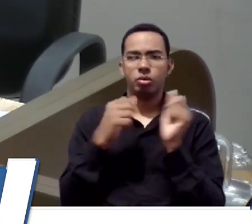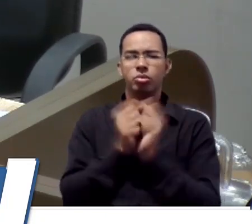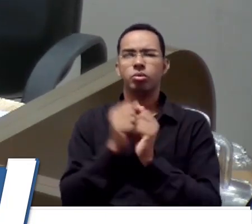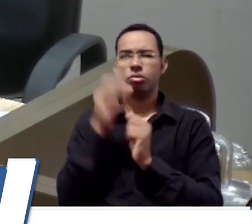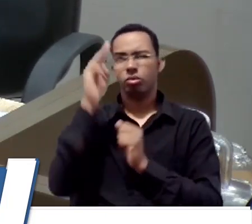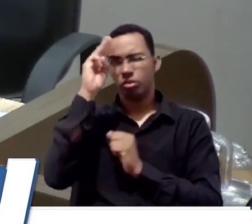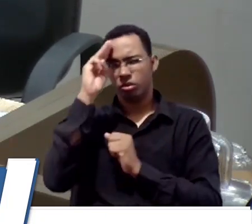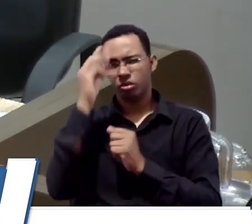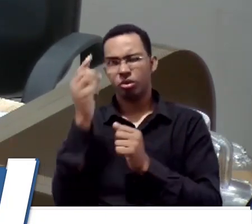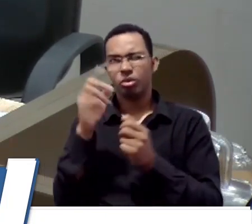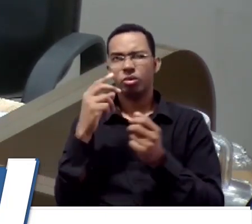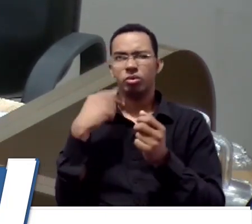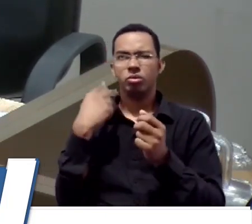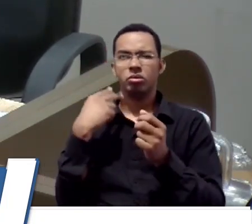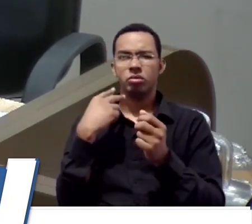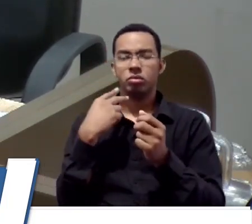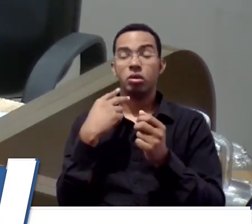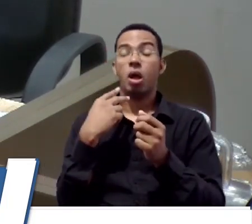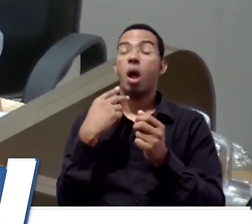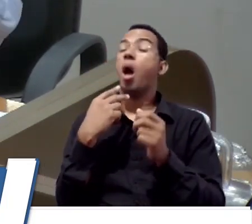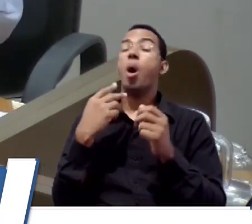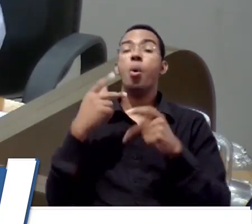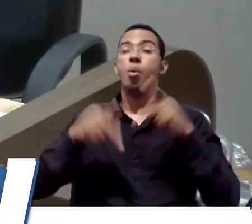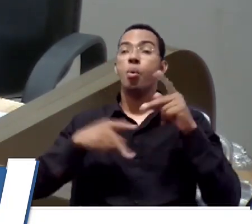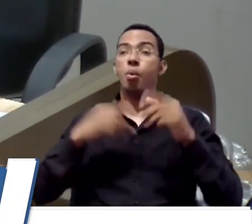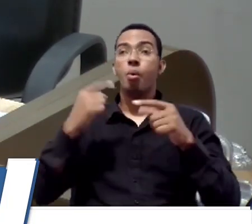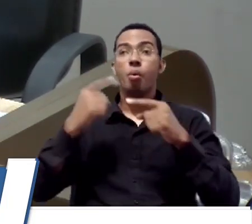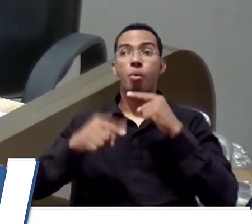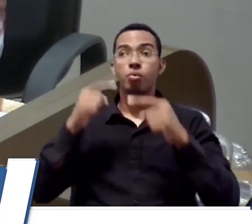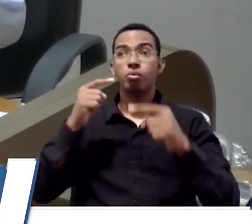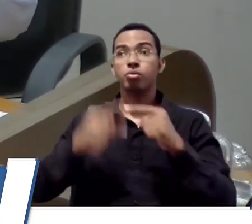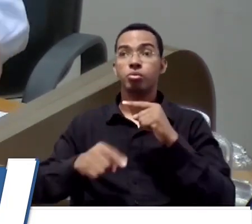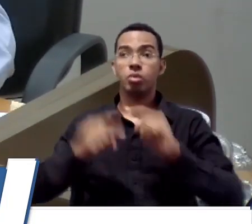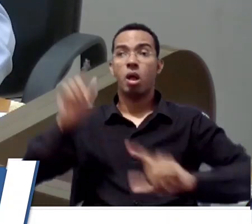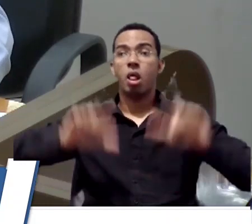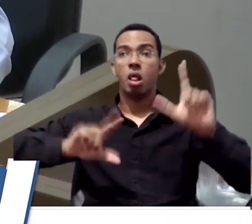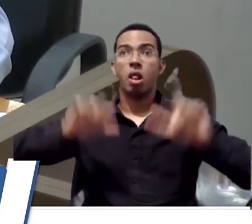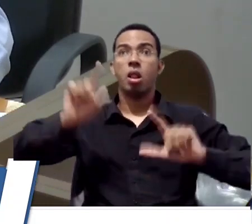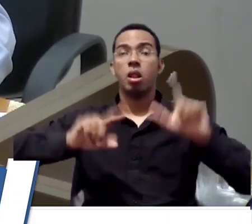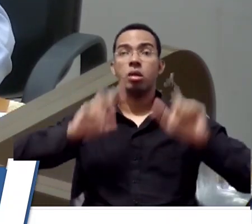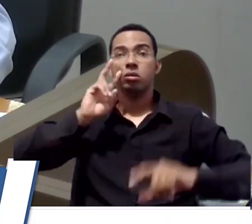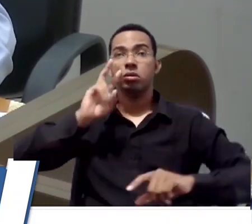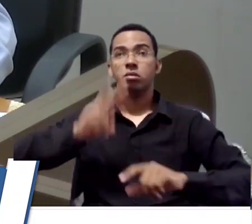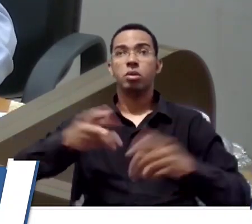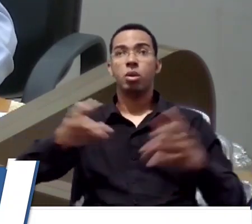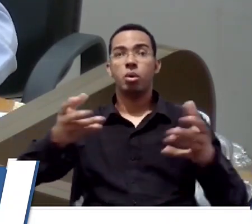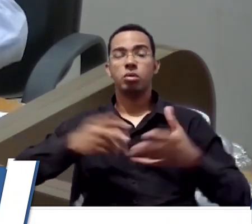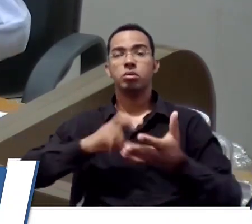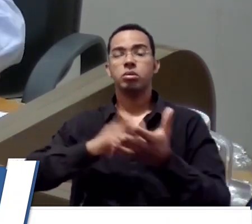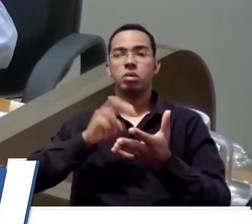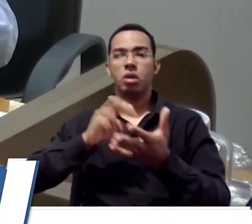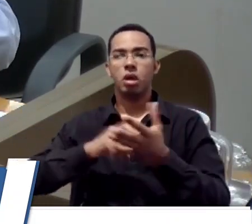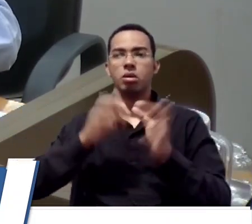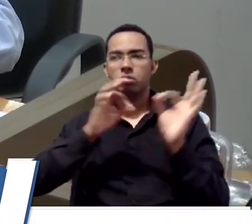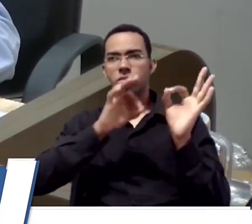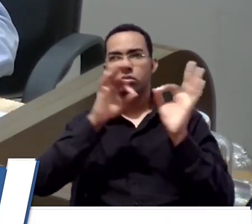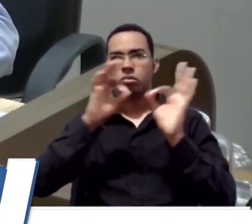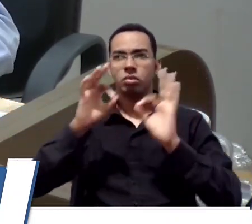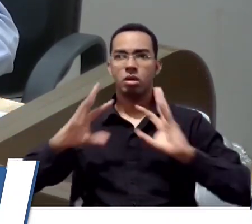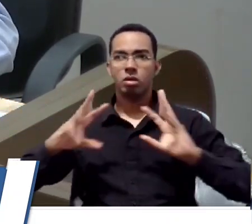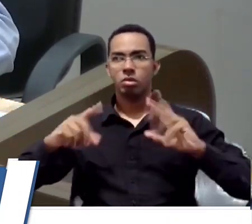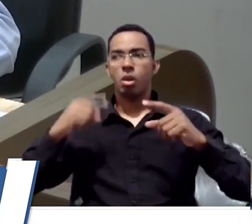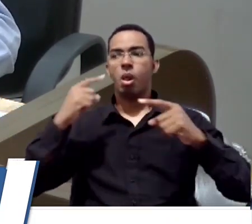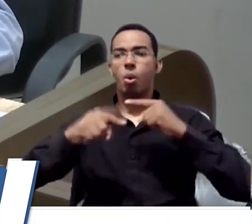que outro vereador. O povo está tudo contra, inclusive na televisão todo mundo está vendo. Hoje mesmo de manhã eu estava assistindo, todo mundo está